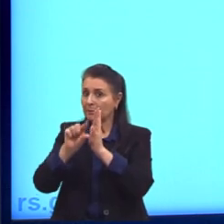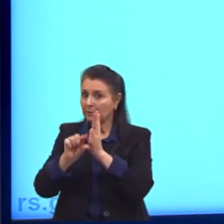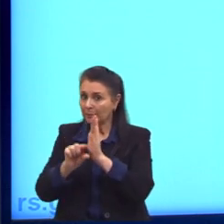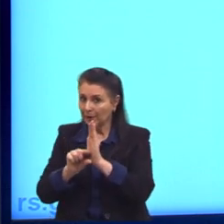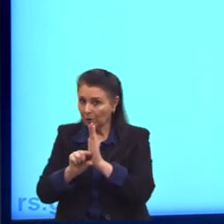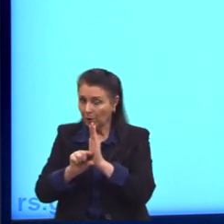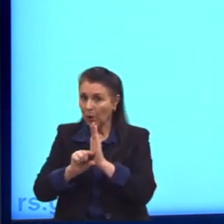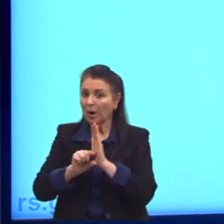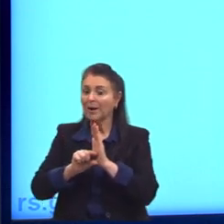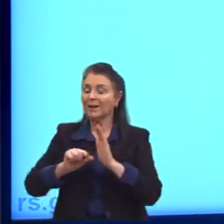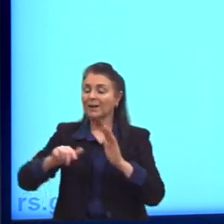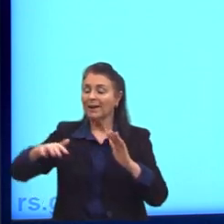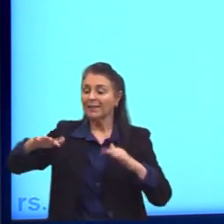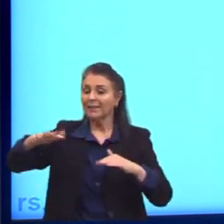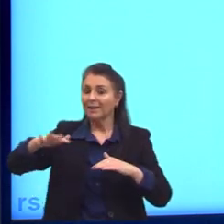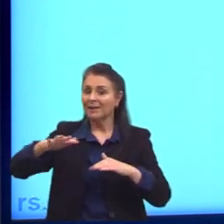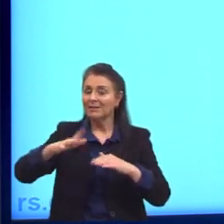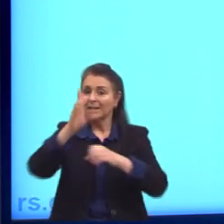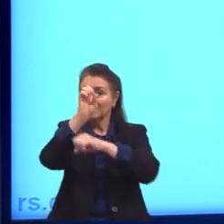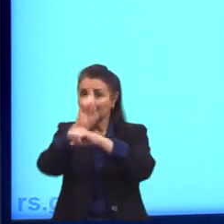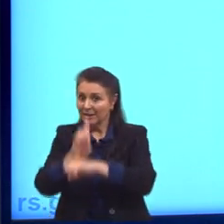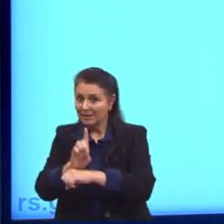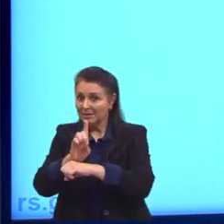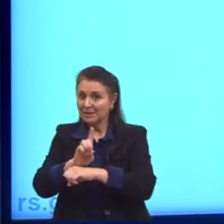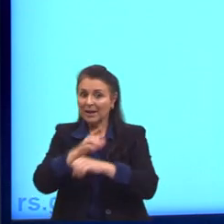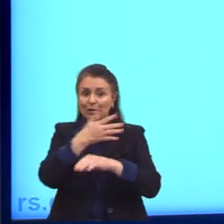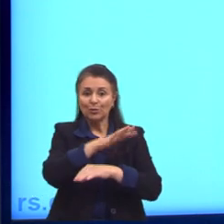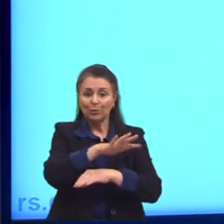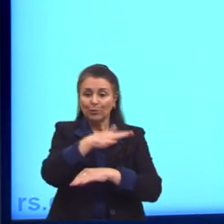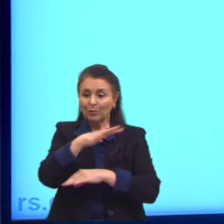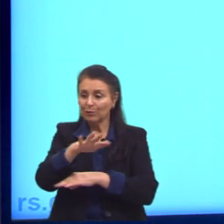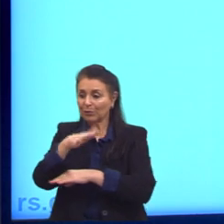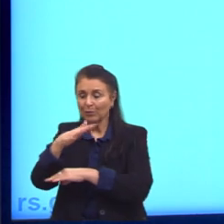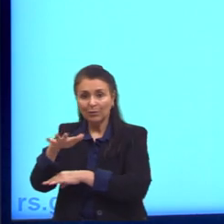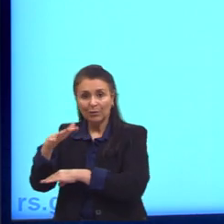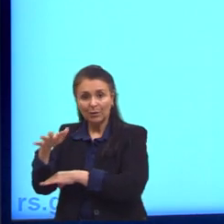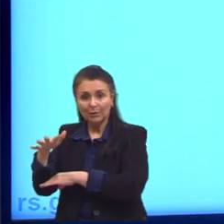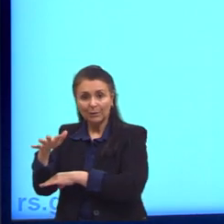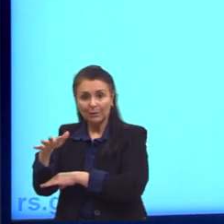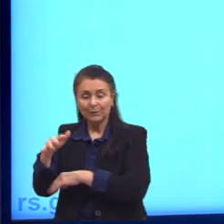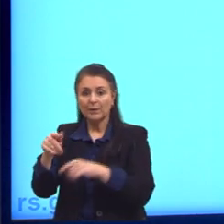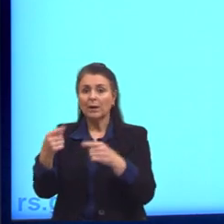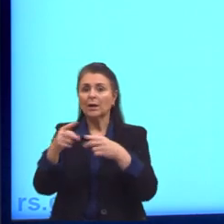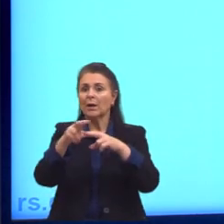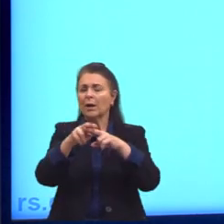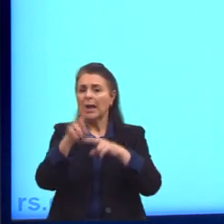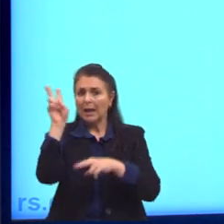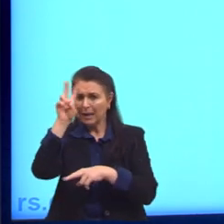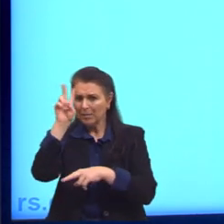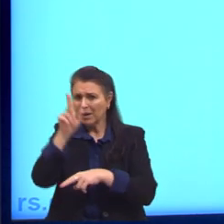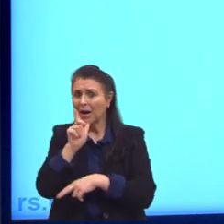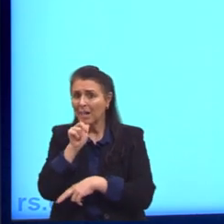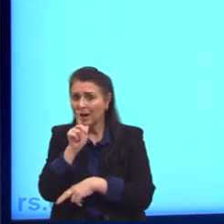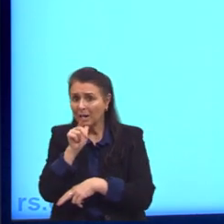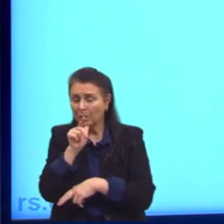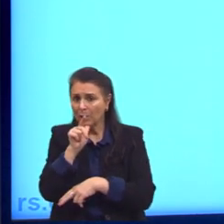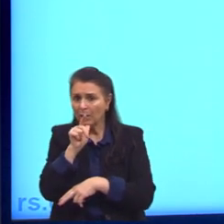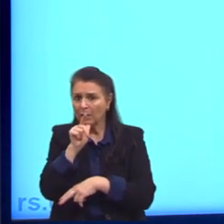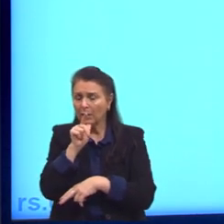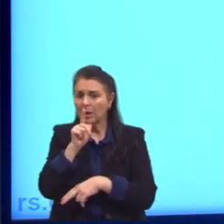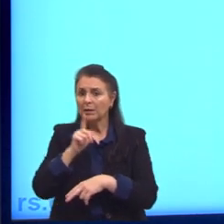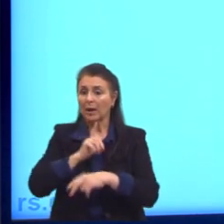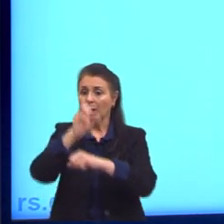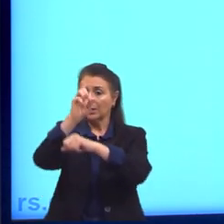do que a densidade do fluido tu tá então por isso gente que lembrem a situação da água né a água a gente tem